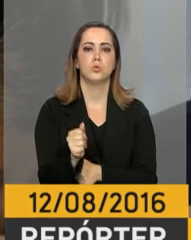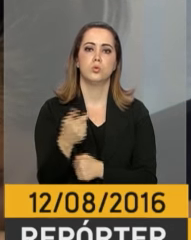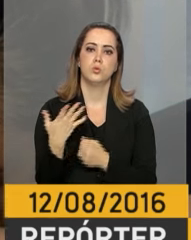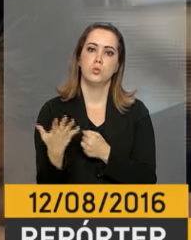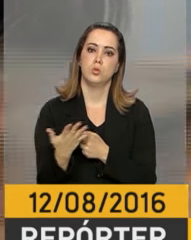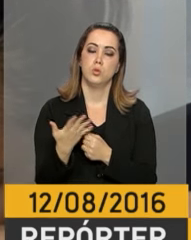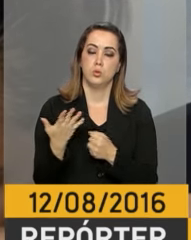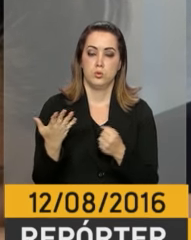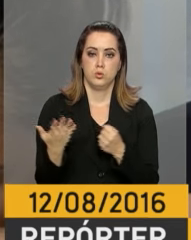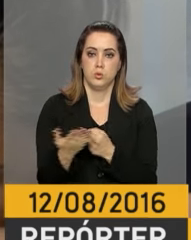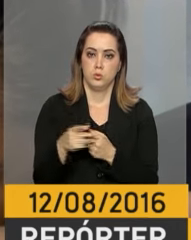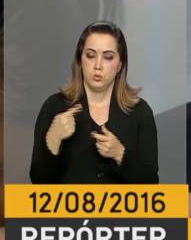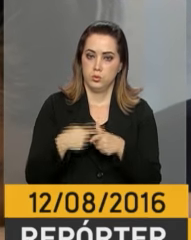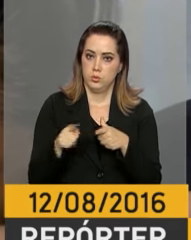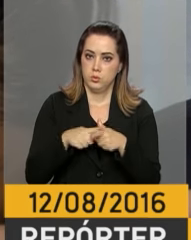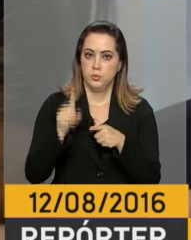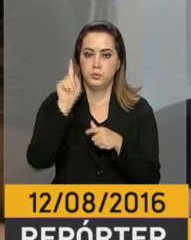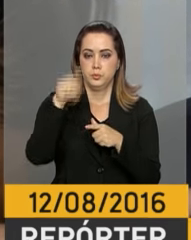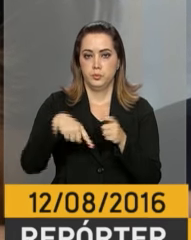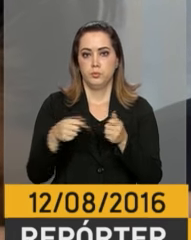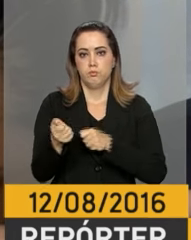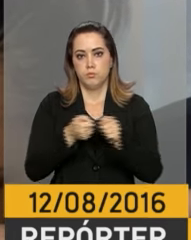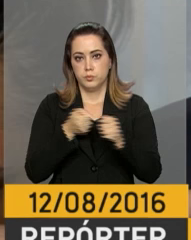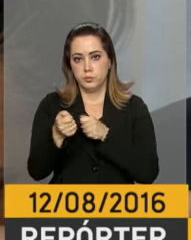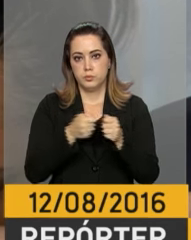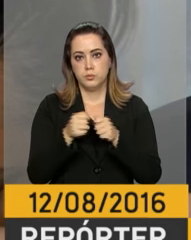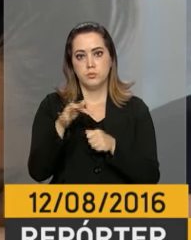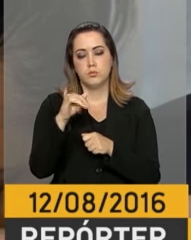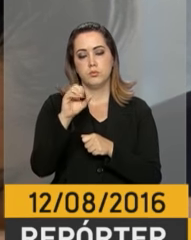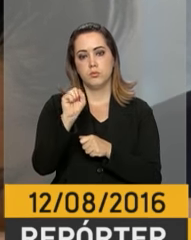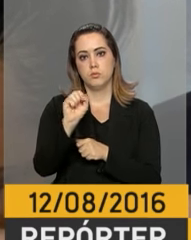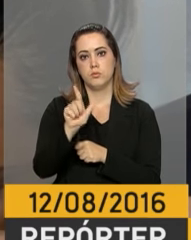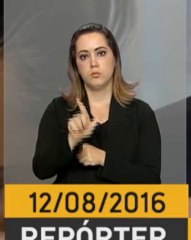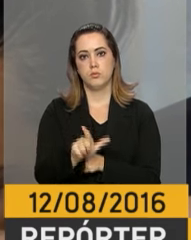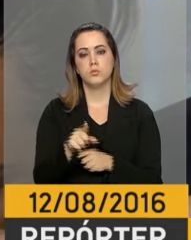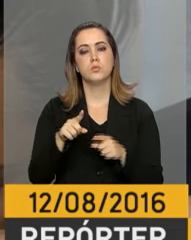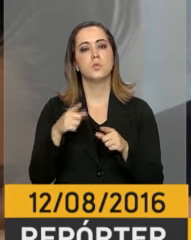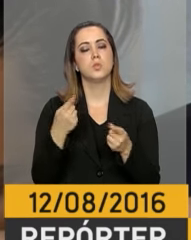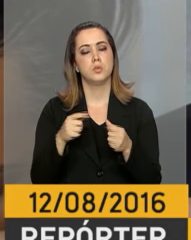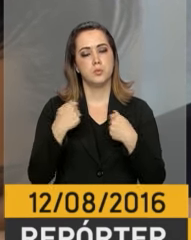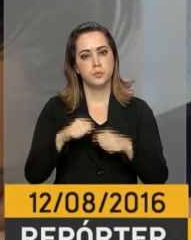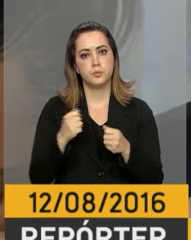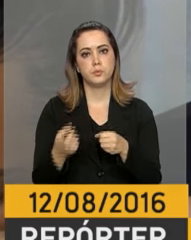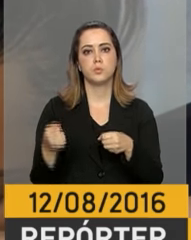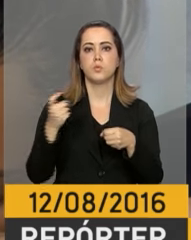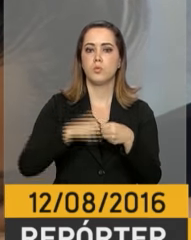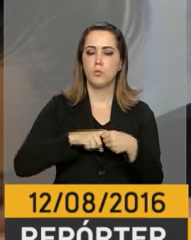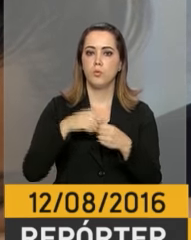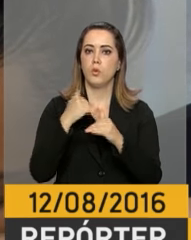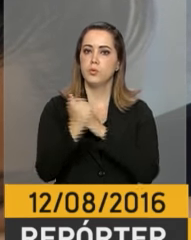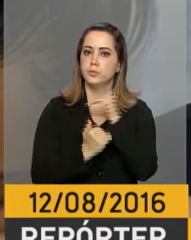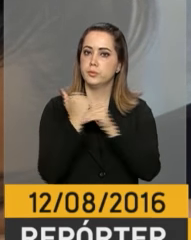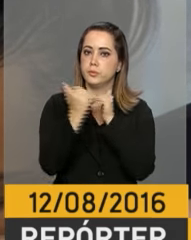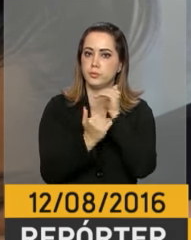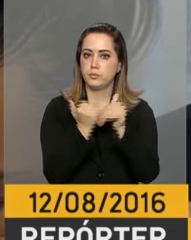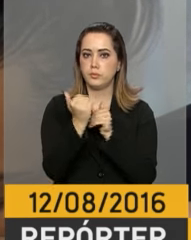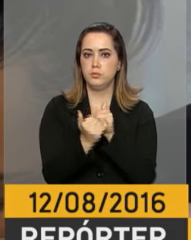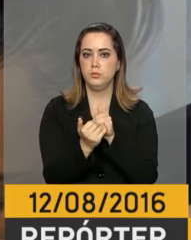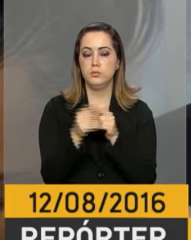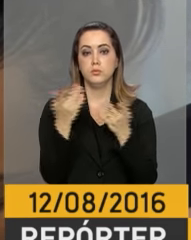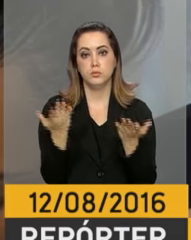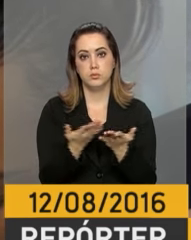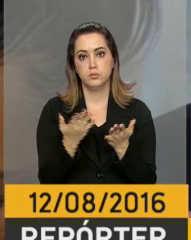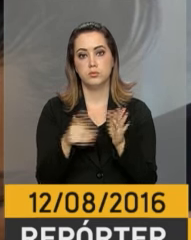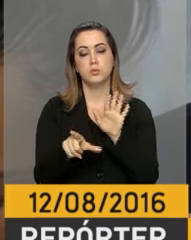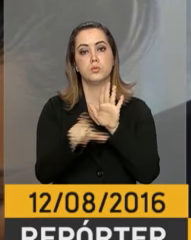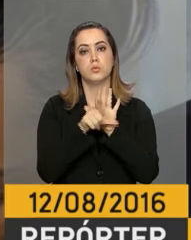e, portanto, precisa ser resolvida para que o país volte a crescer. Em relação à questão do projeto